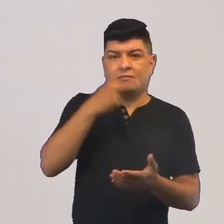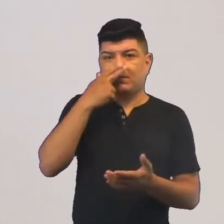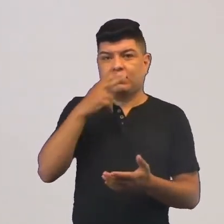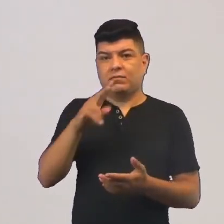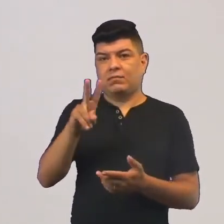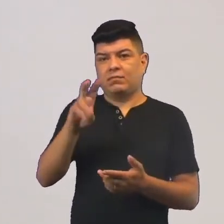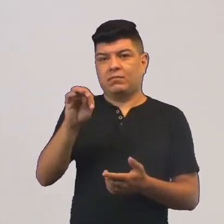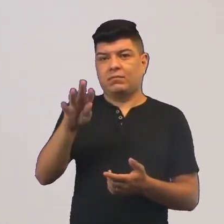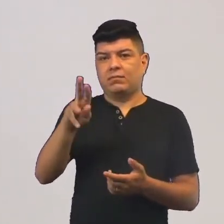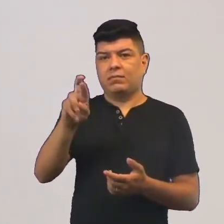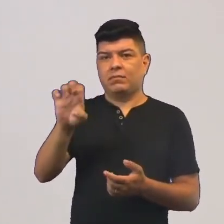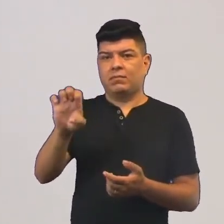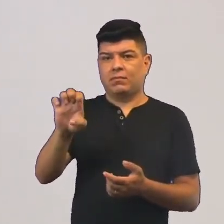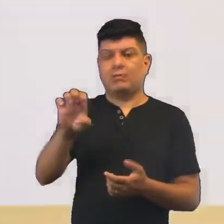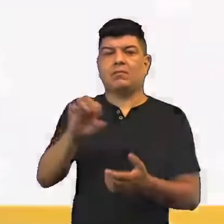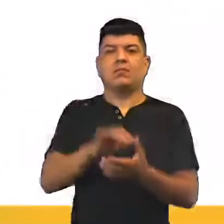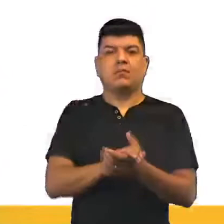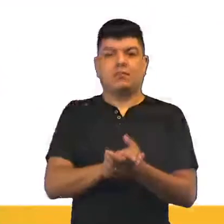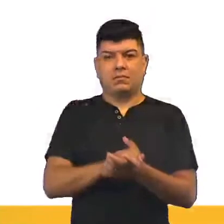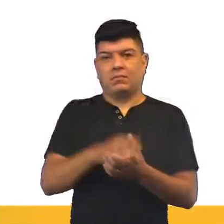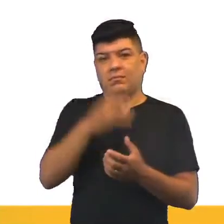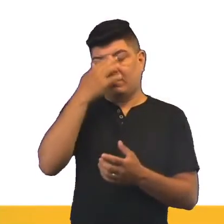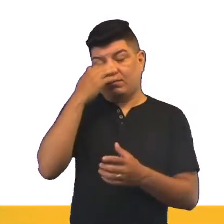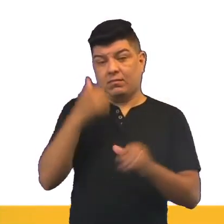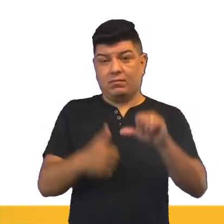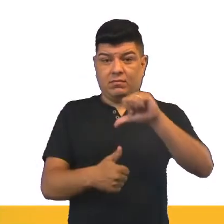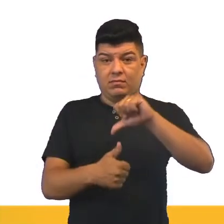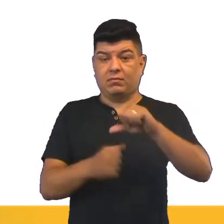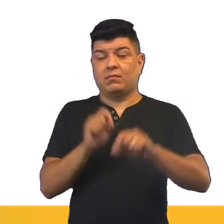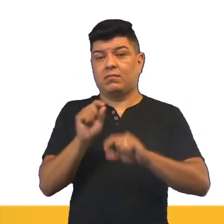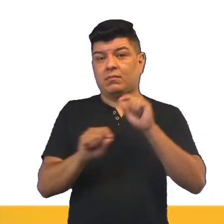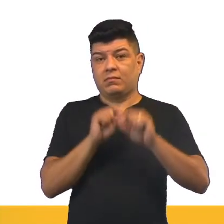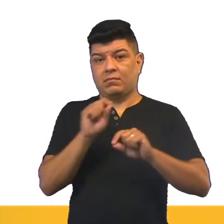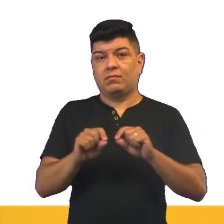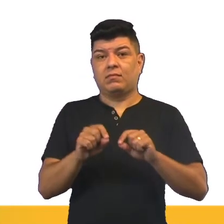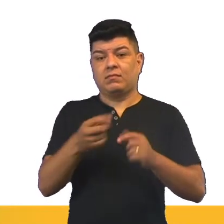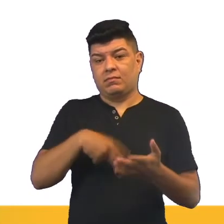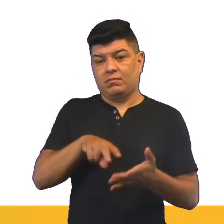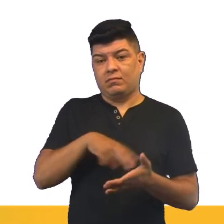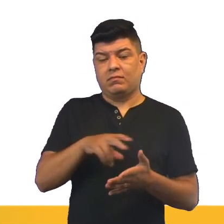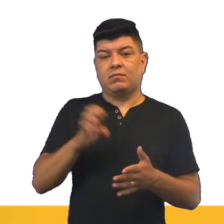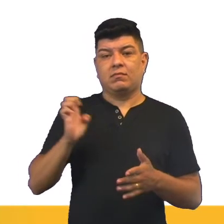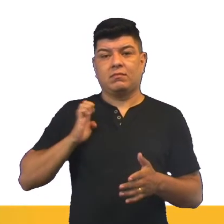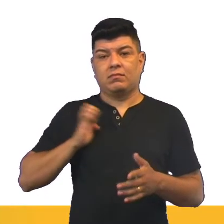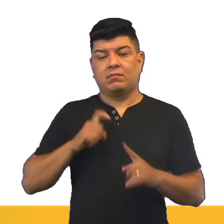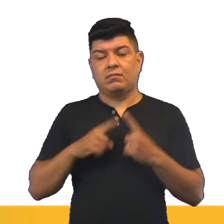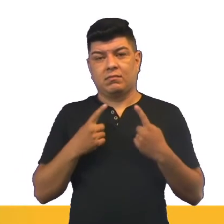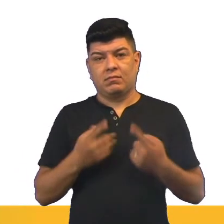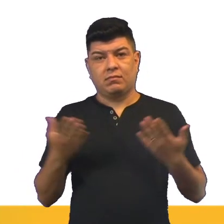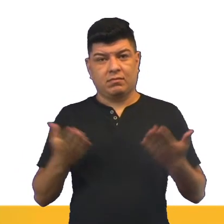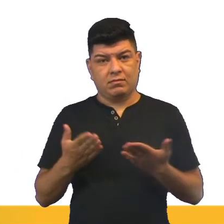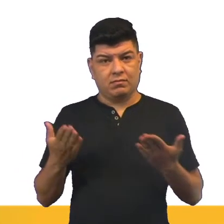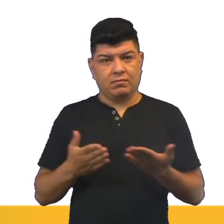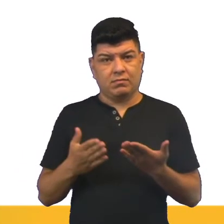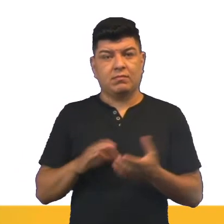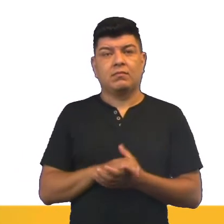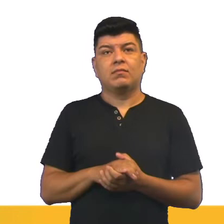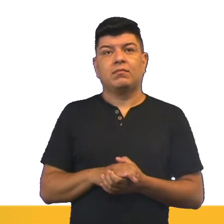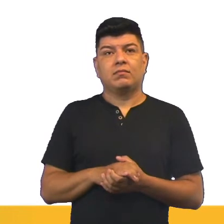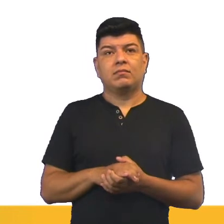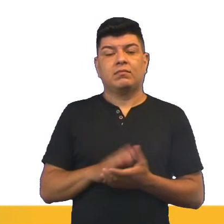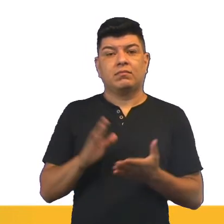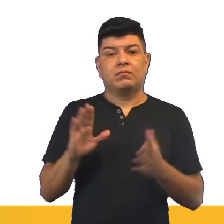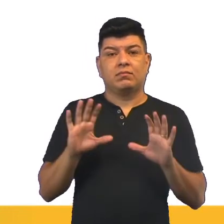né, original do Oriente, pode ser considerada uma dança étnica, mas atualmente passa